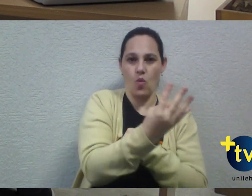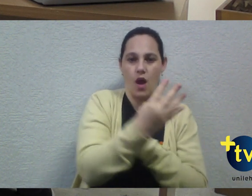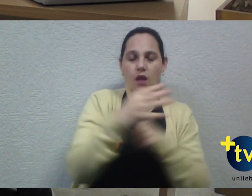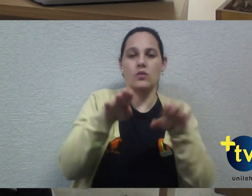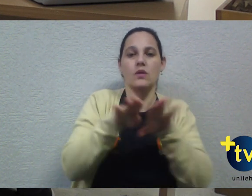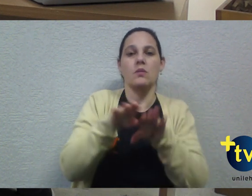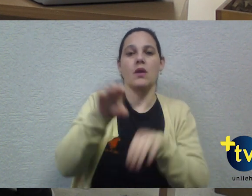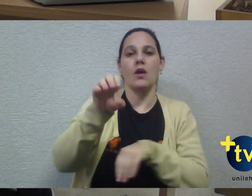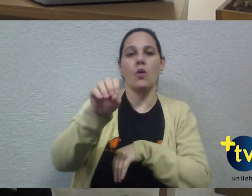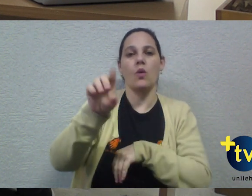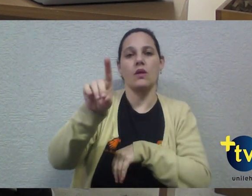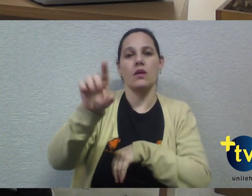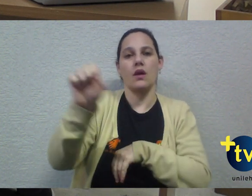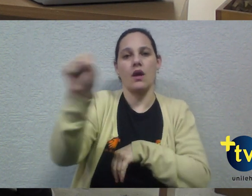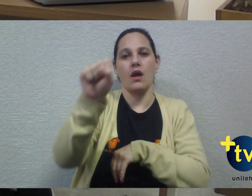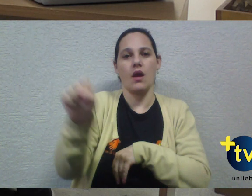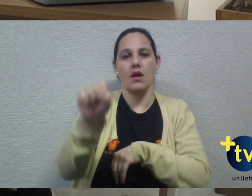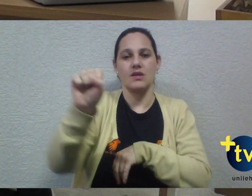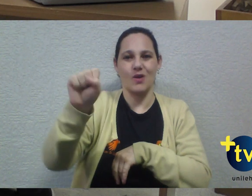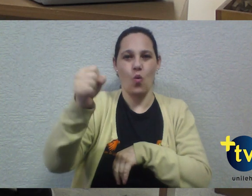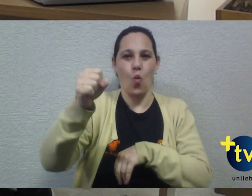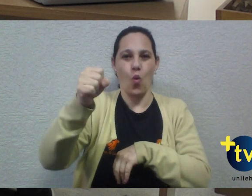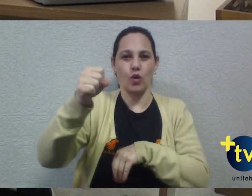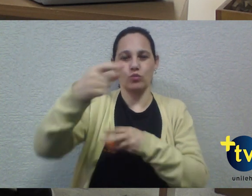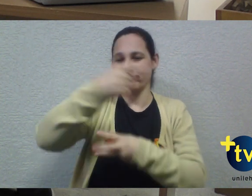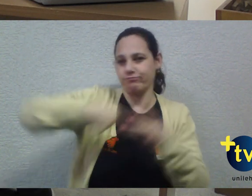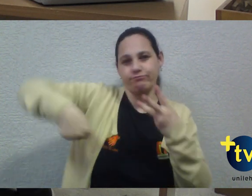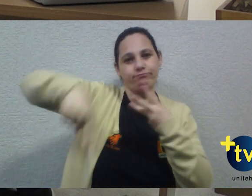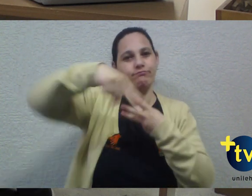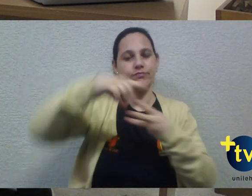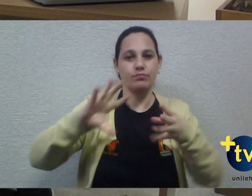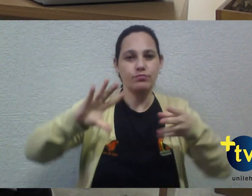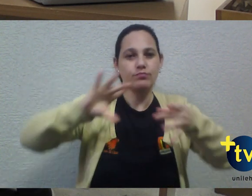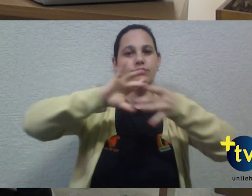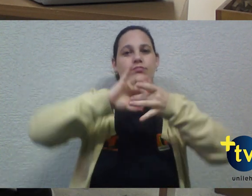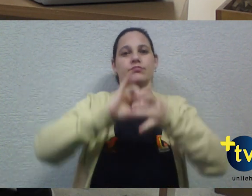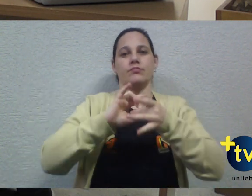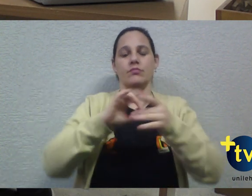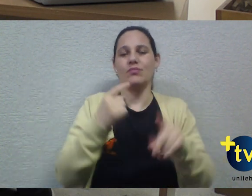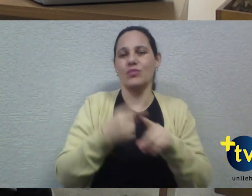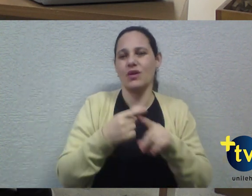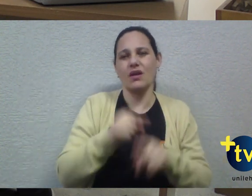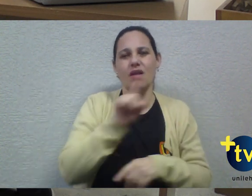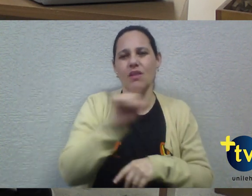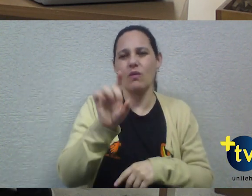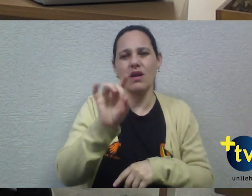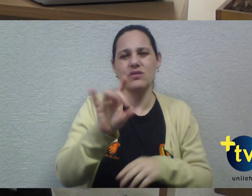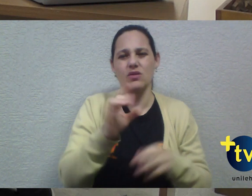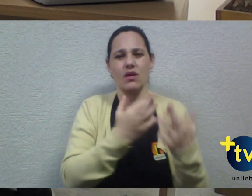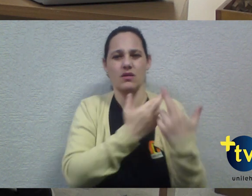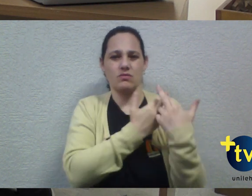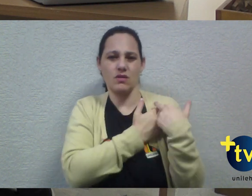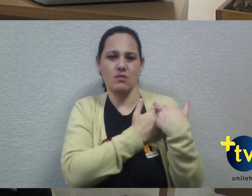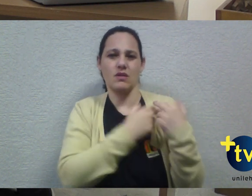ODS 8. Né? E tudo deve ser interligado para que possa haver um desenvolvimento coletivo de ambas as partes, para que isso não